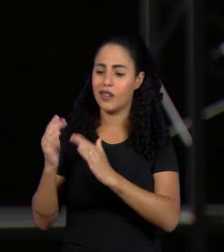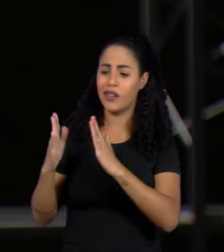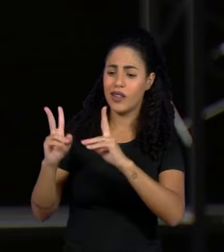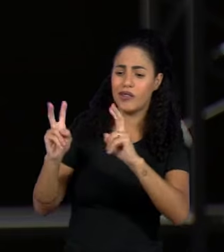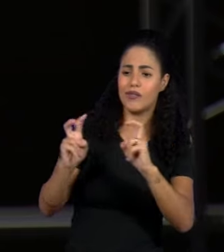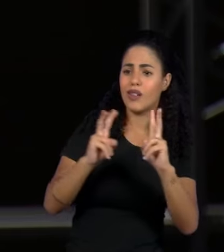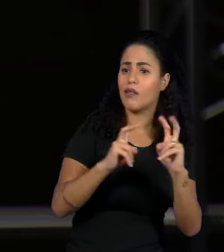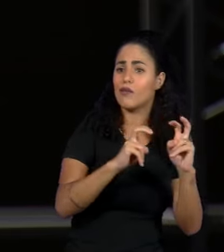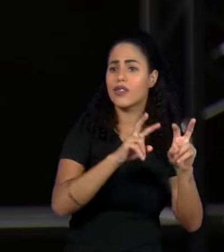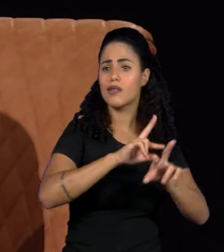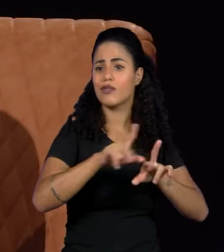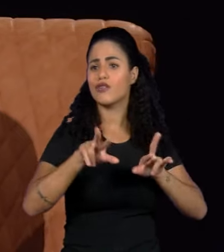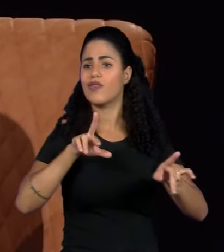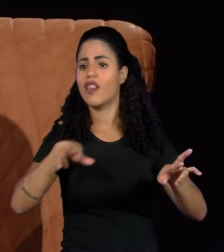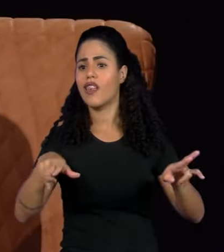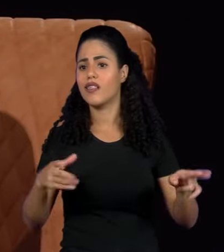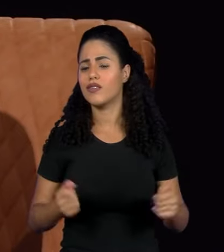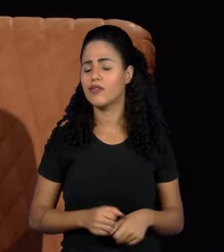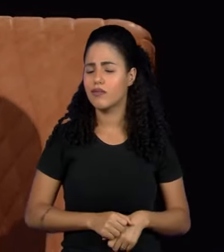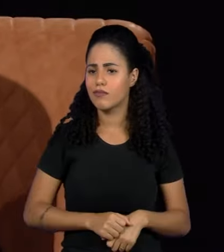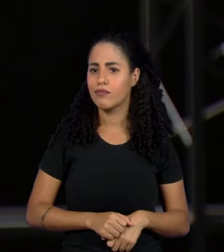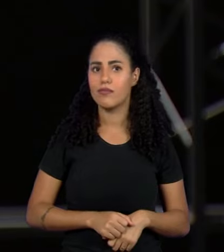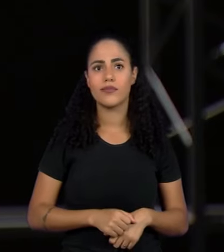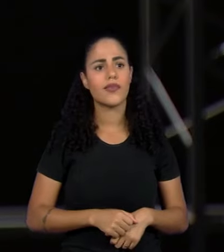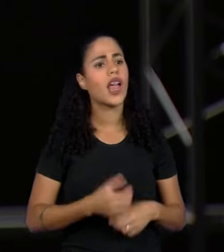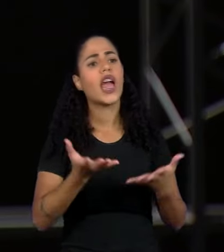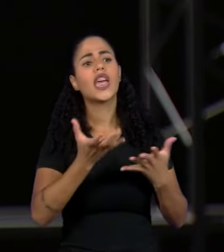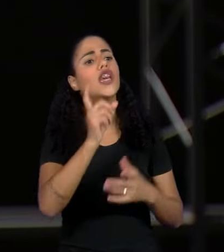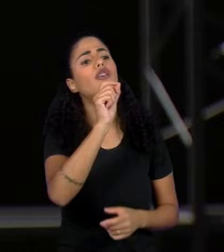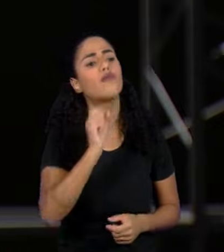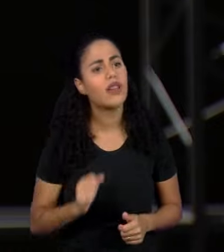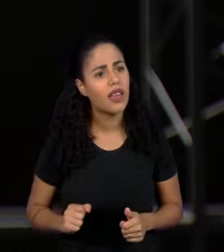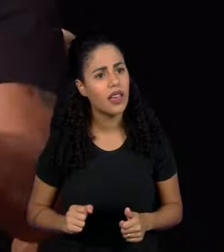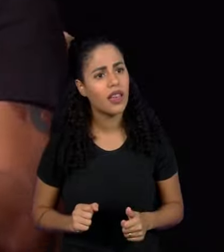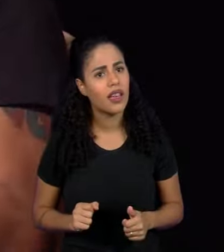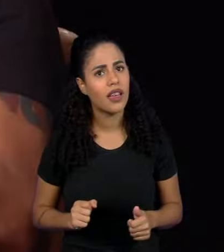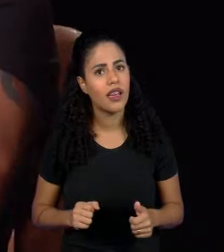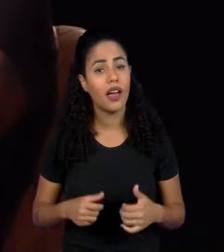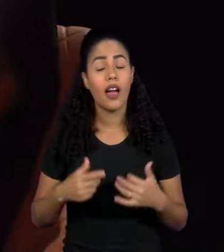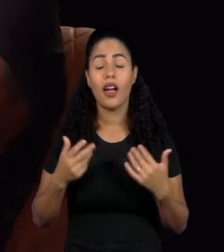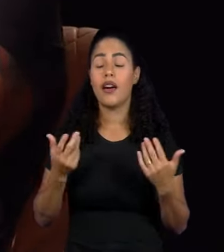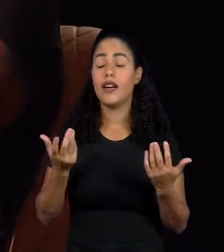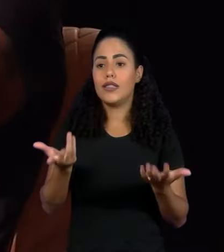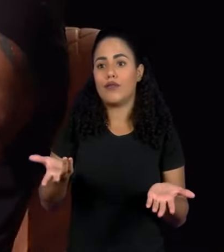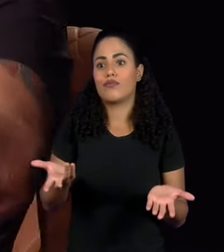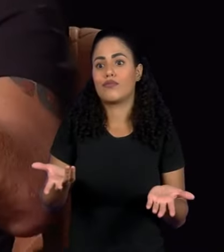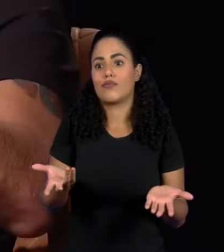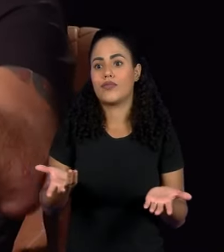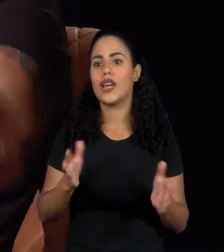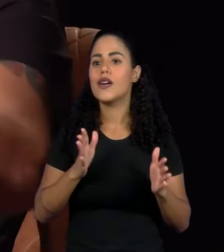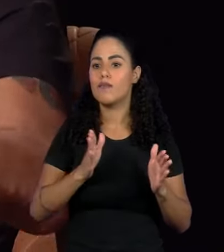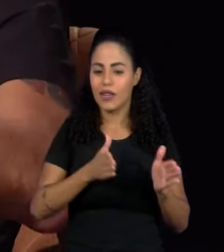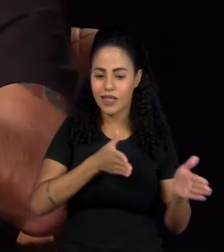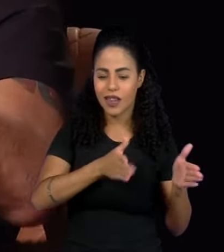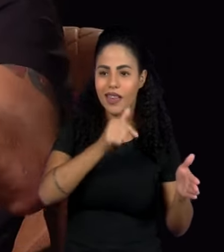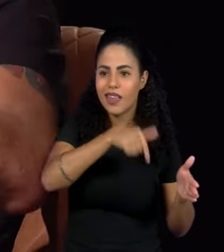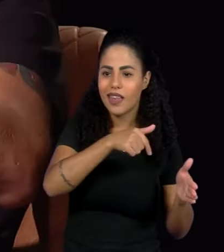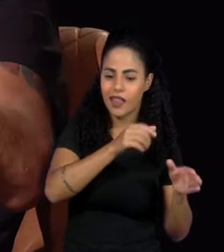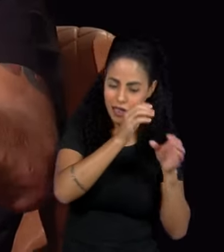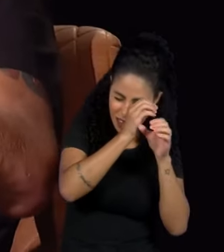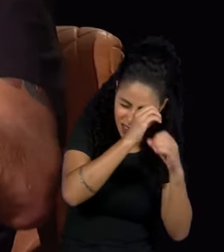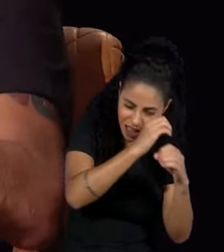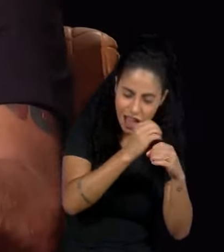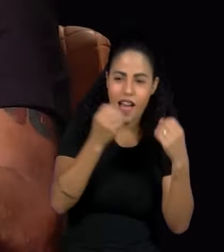bem definido mesmo. Sabia o que você queria. Exatamente. Mas mais para a parte biológica, você vê?